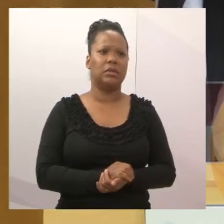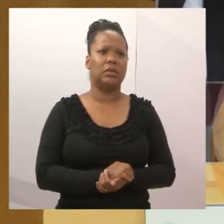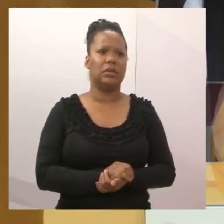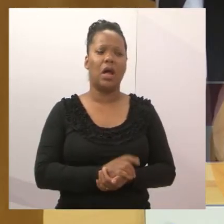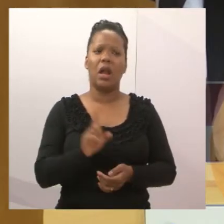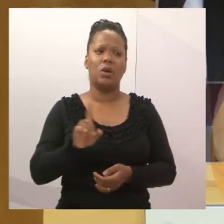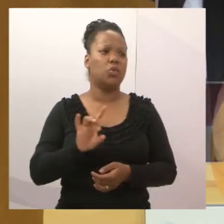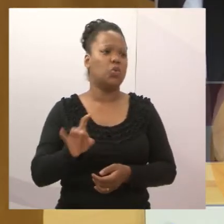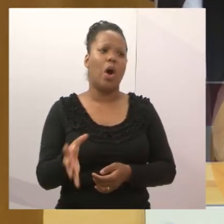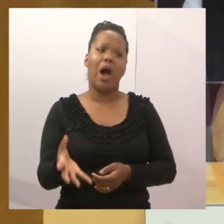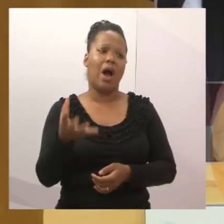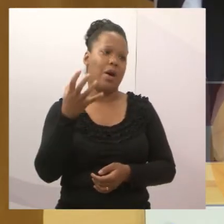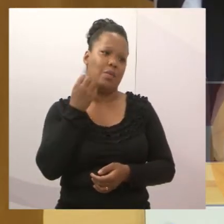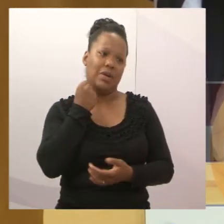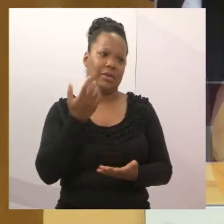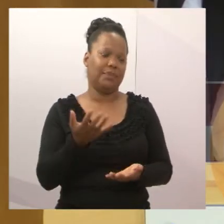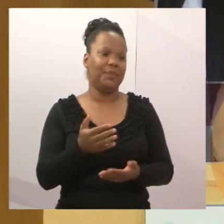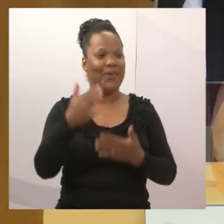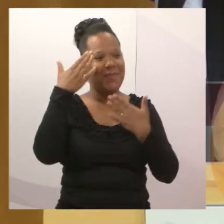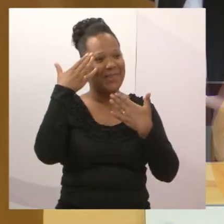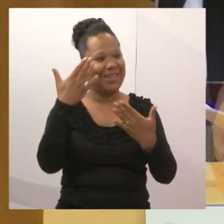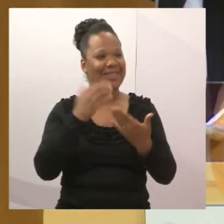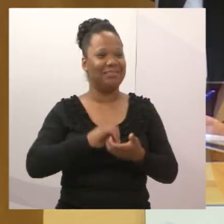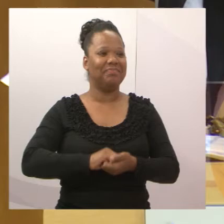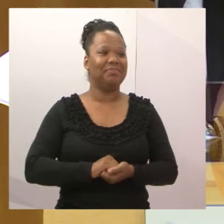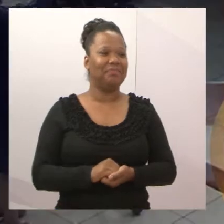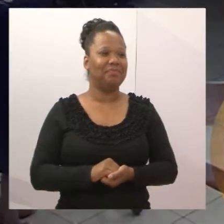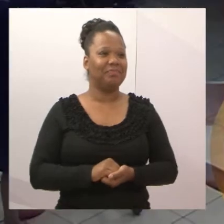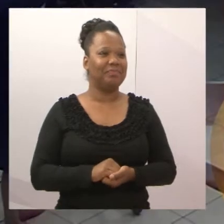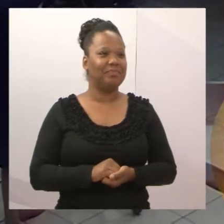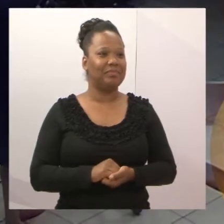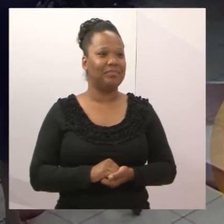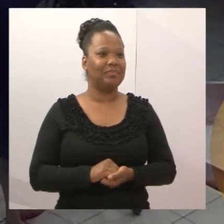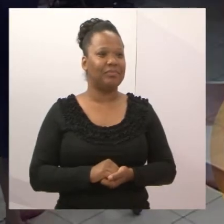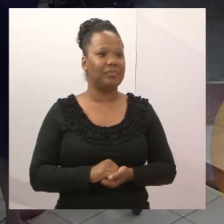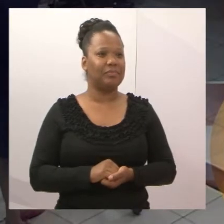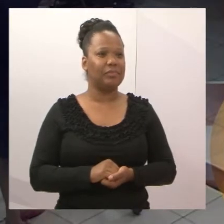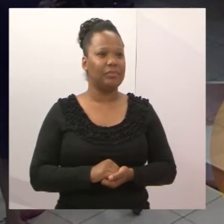proteção animal. Tá bom? Muito obrigada.